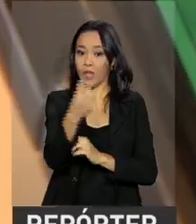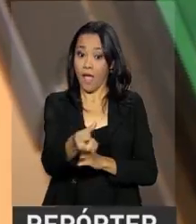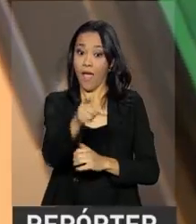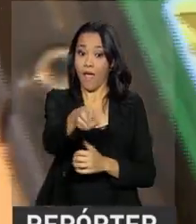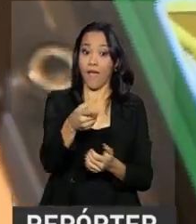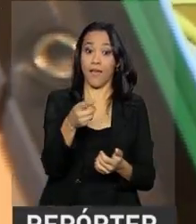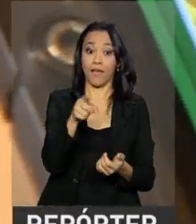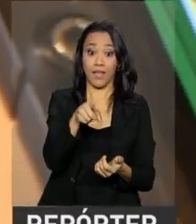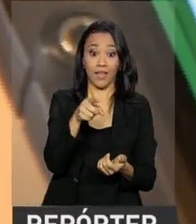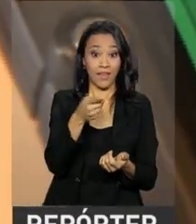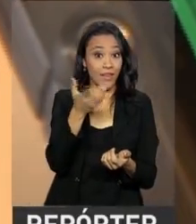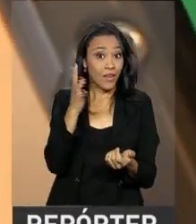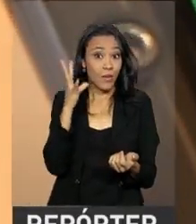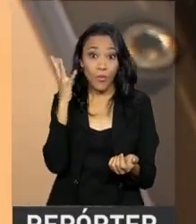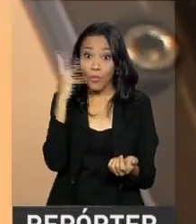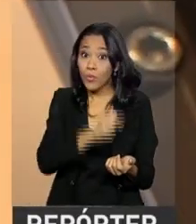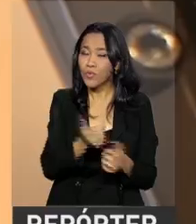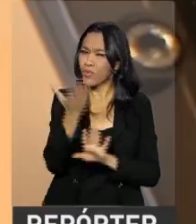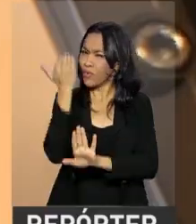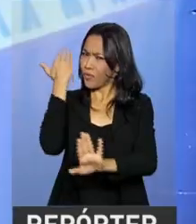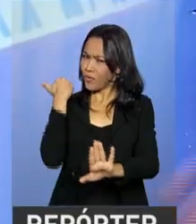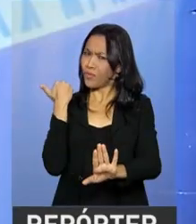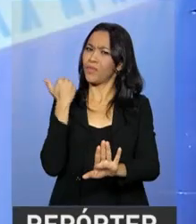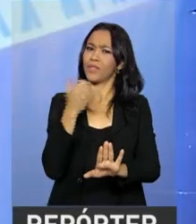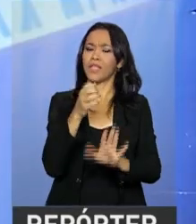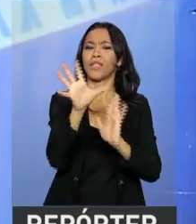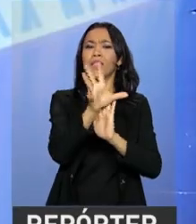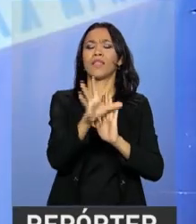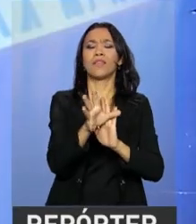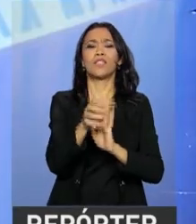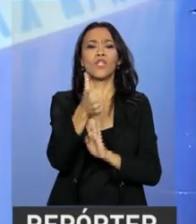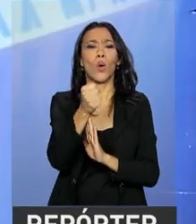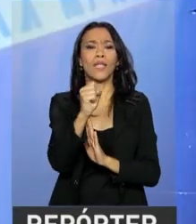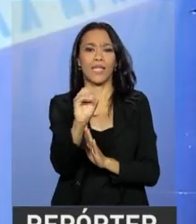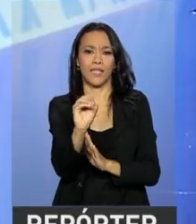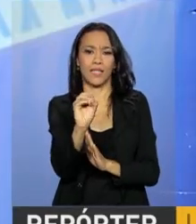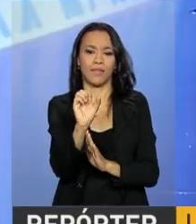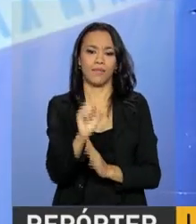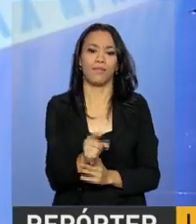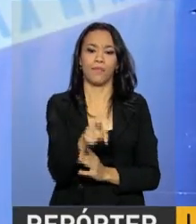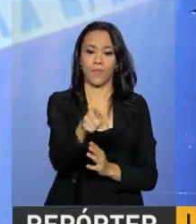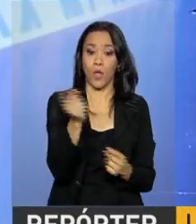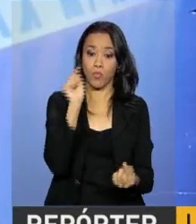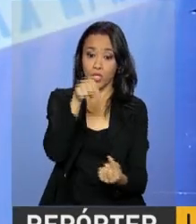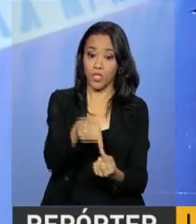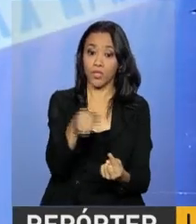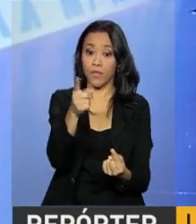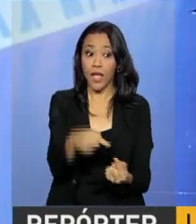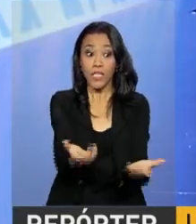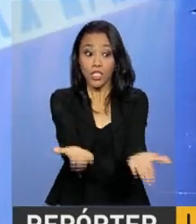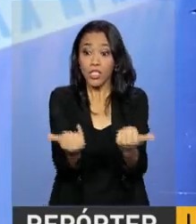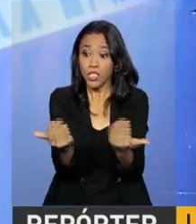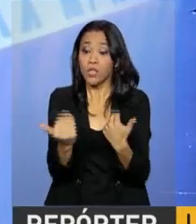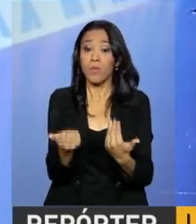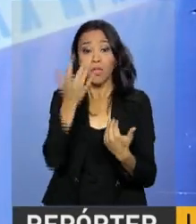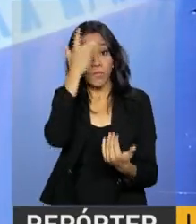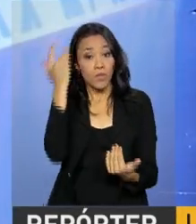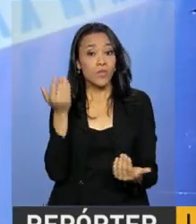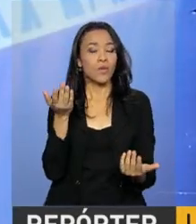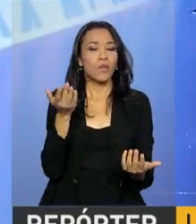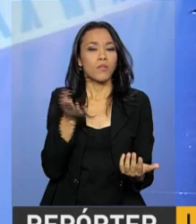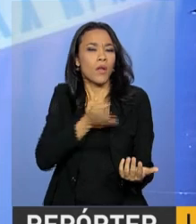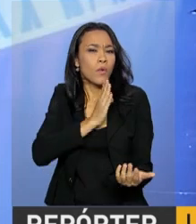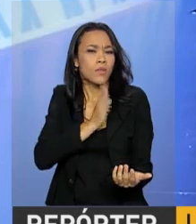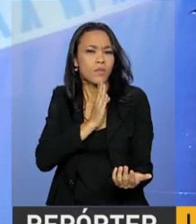cartas que conquistou o mundo na década de 80. A intenção do jogo é promover os atletas e trazer o público para o mundo